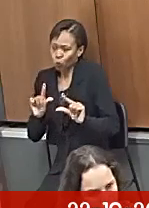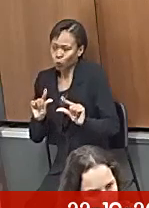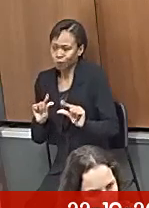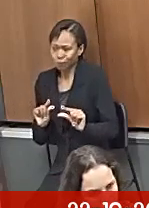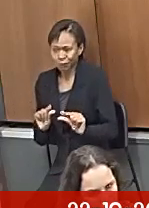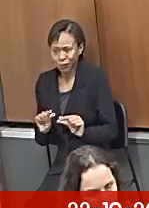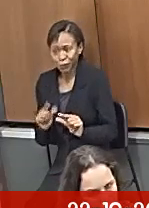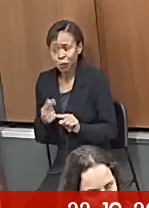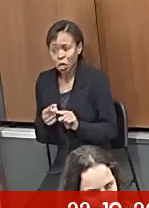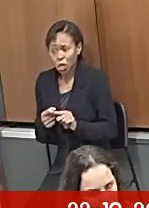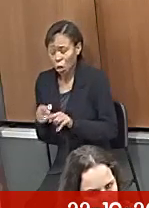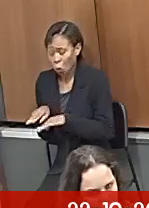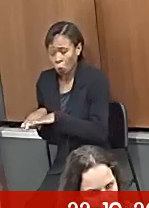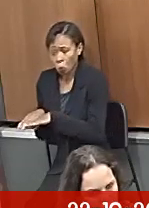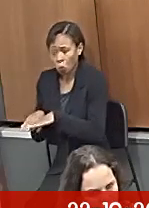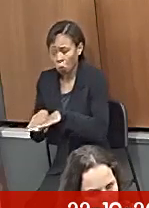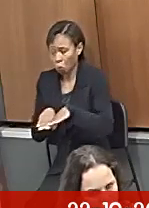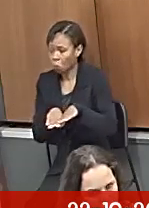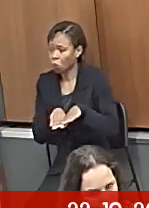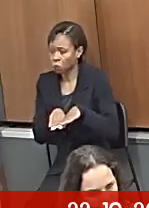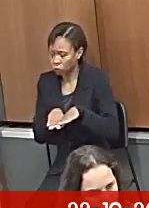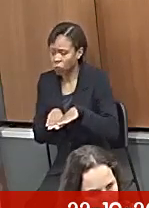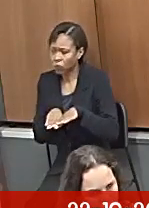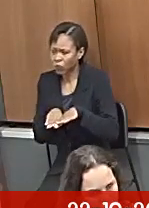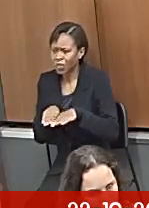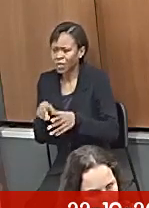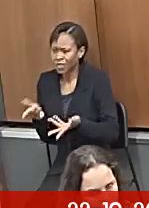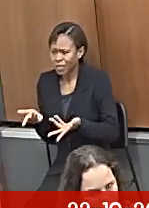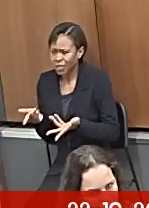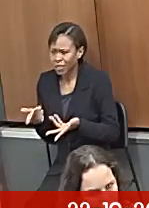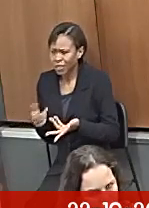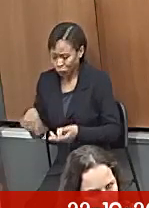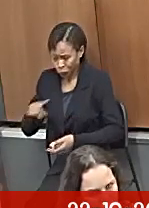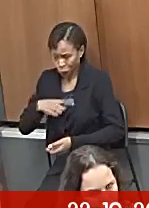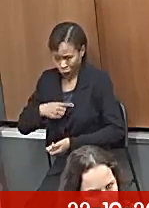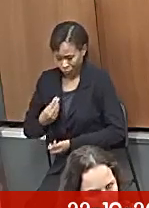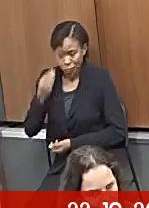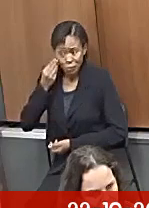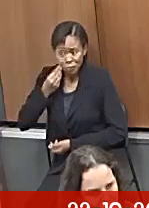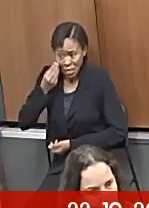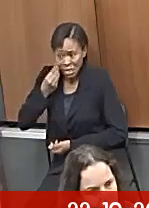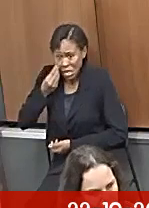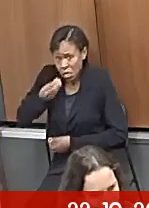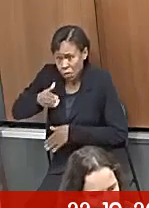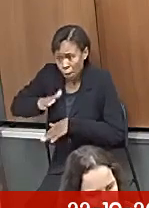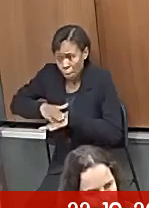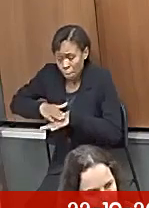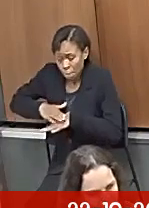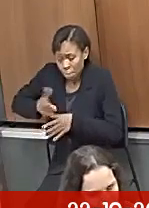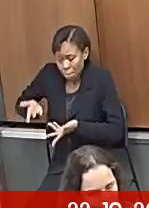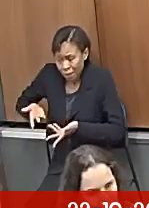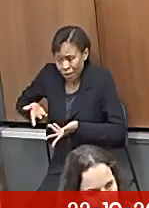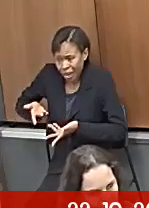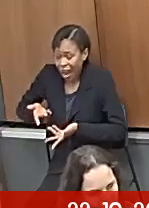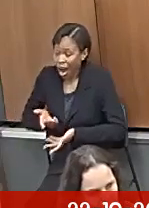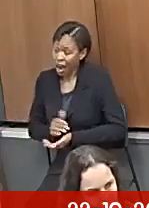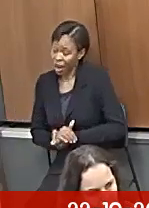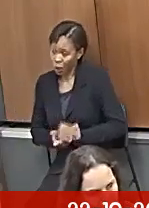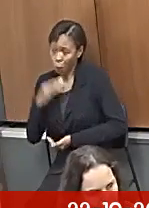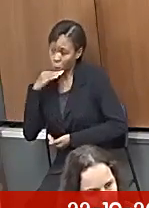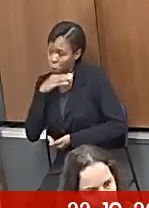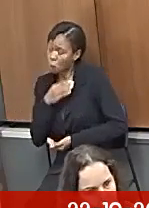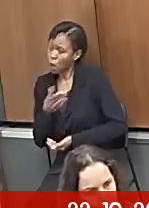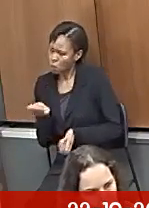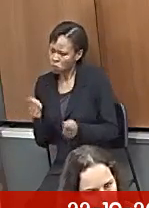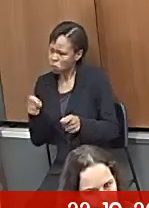comum. Quando entra no nosso dia a dia, a gente vê que bicho-papão não existe, que é possível